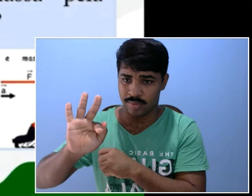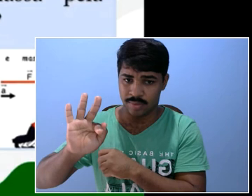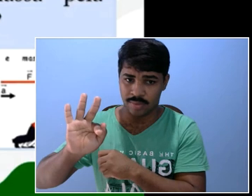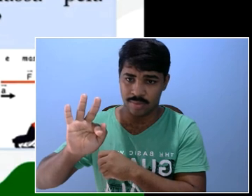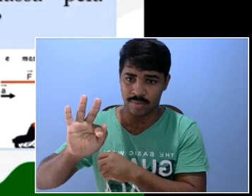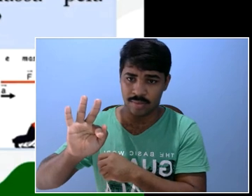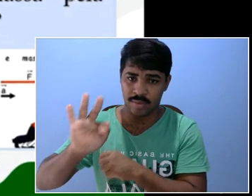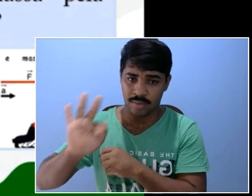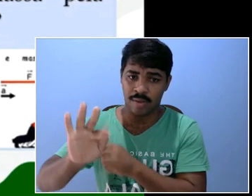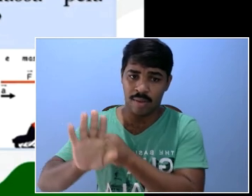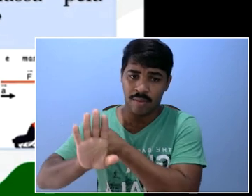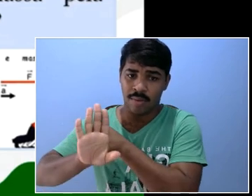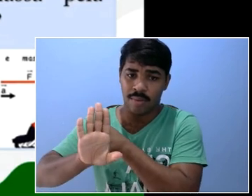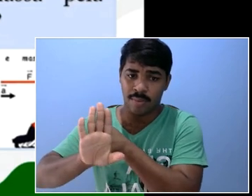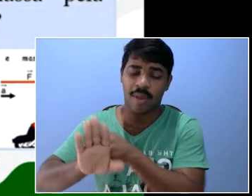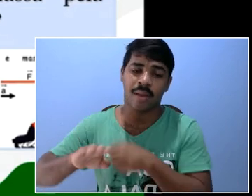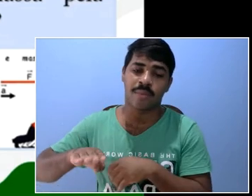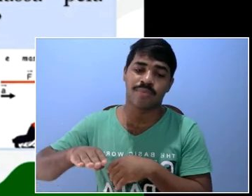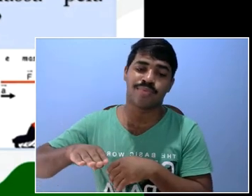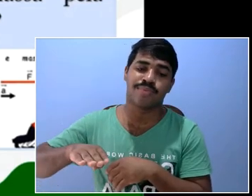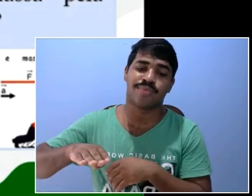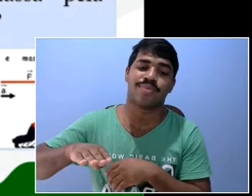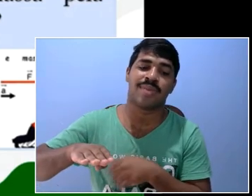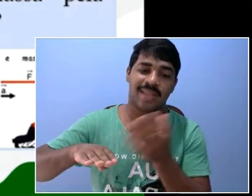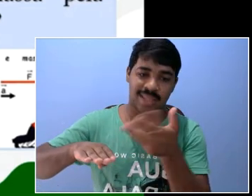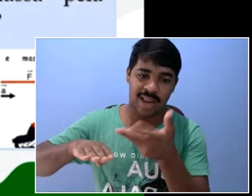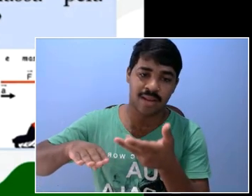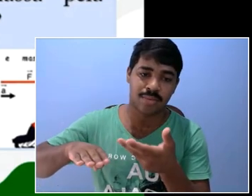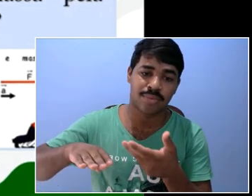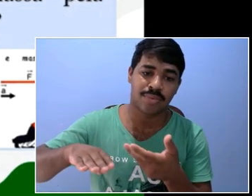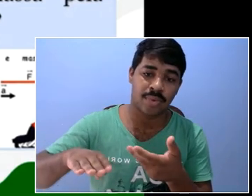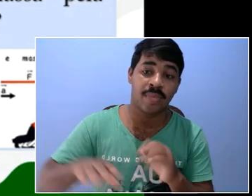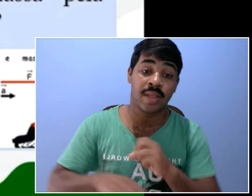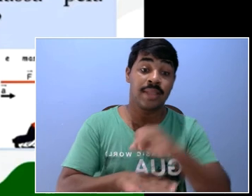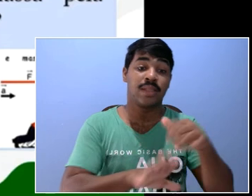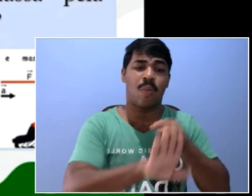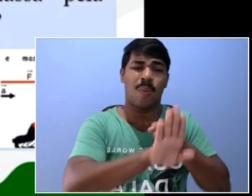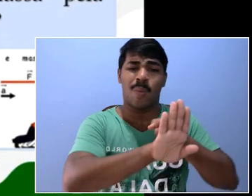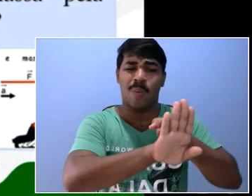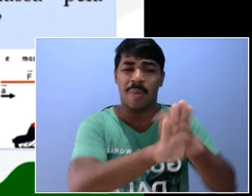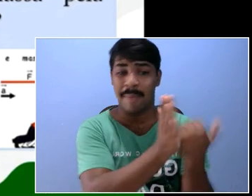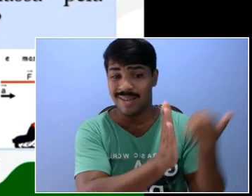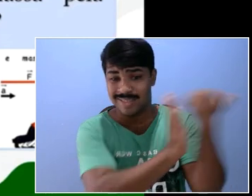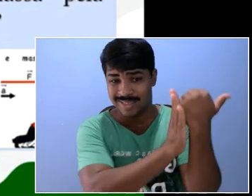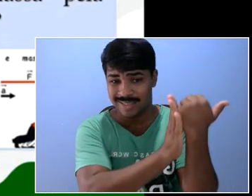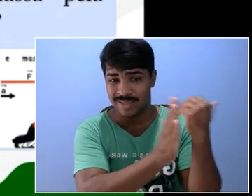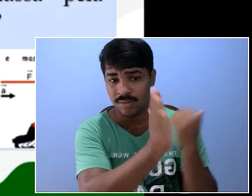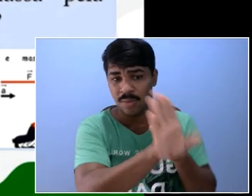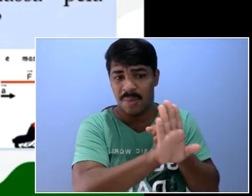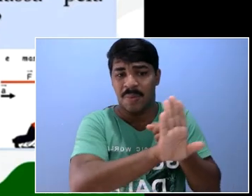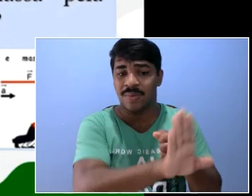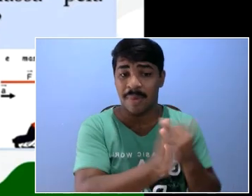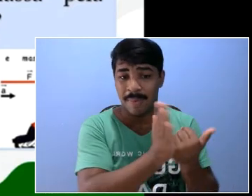aplico uma força que é o dobro, né? Uma força maior. A aceleração também tende a ser a maior. Tá? Então, a